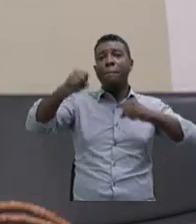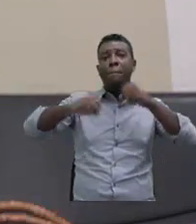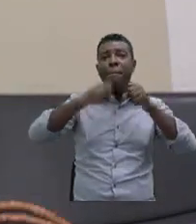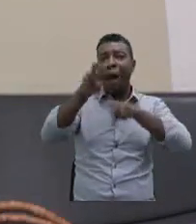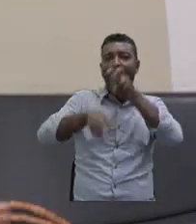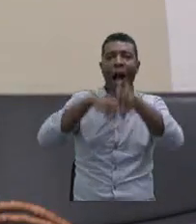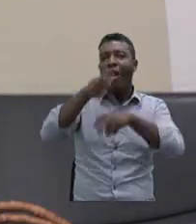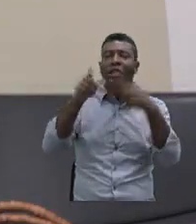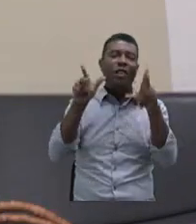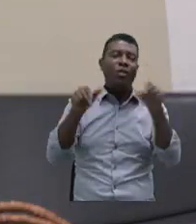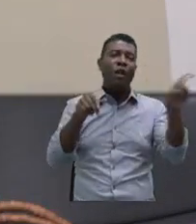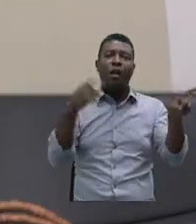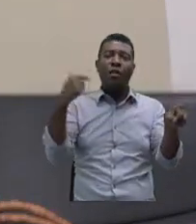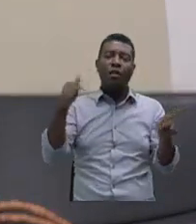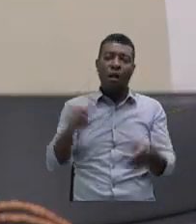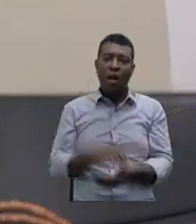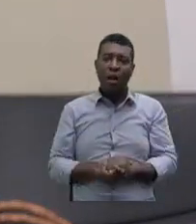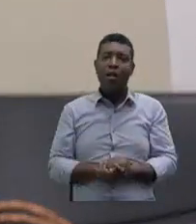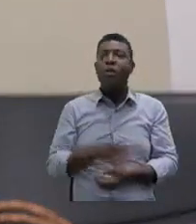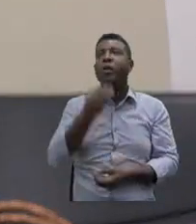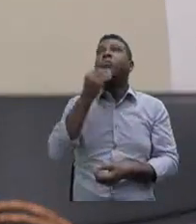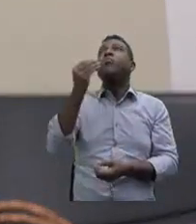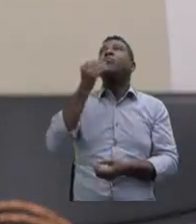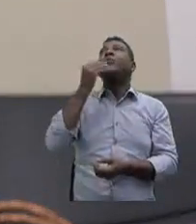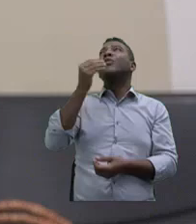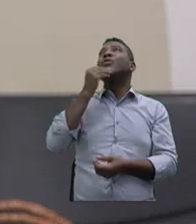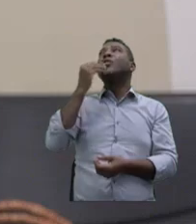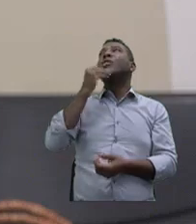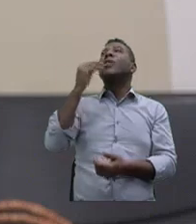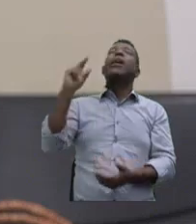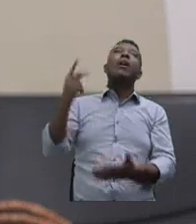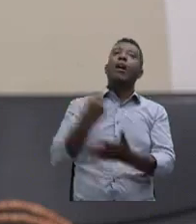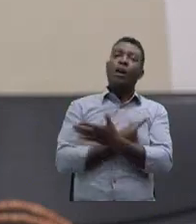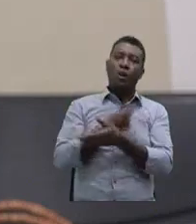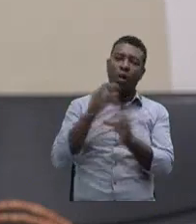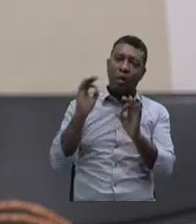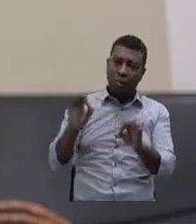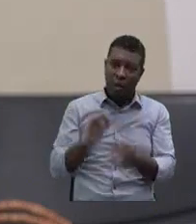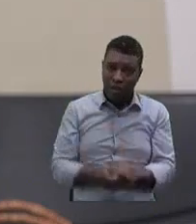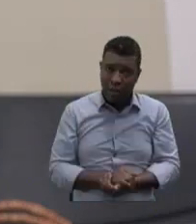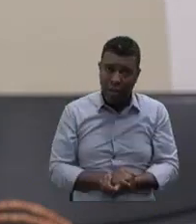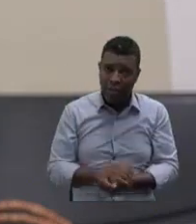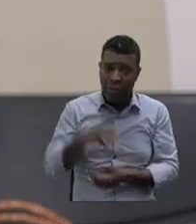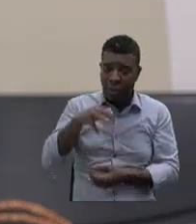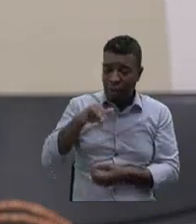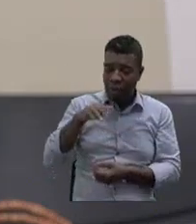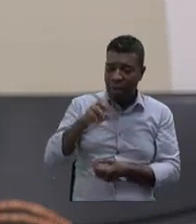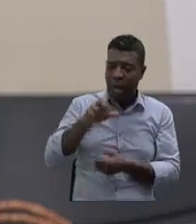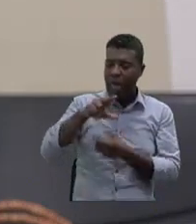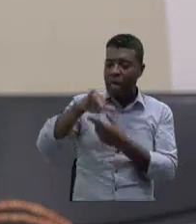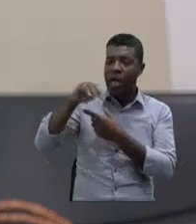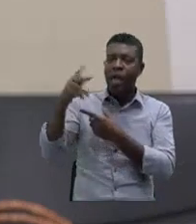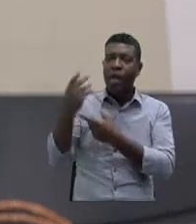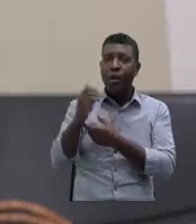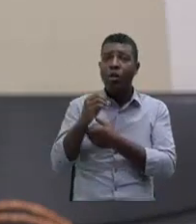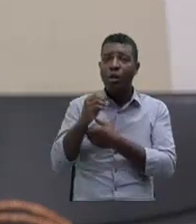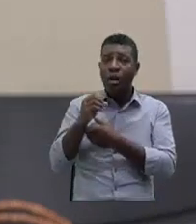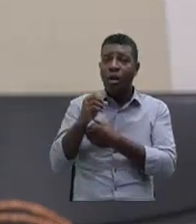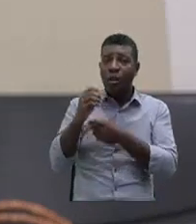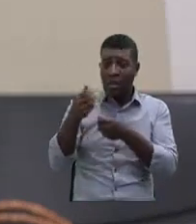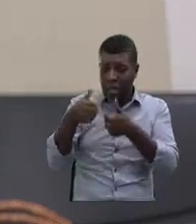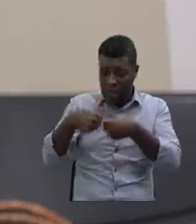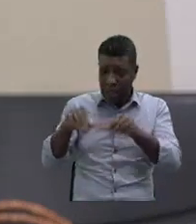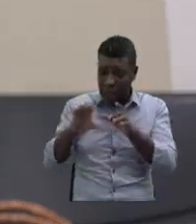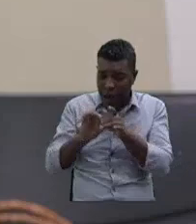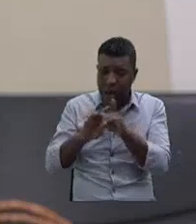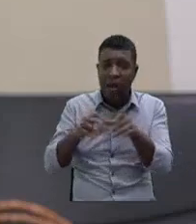dito muito isso, e oxalá se isso fosse feito. E o Mineirinho está concedido, vai vir para os eventos agora, está